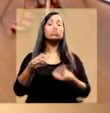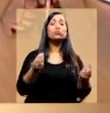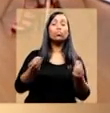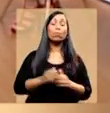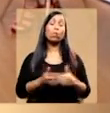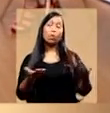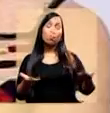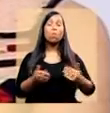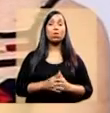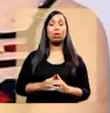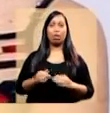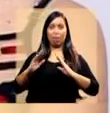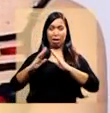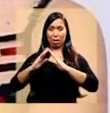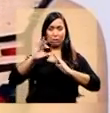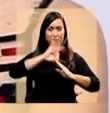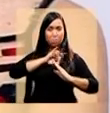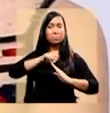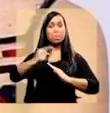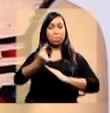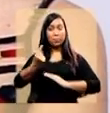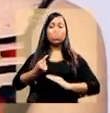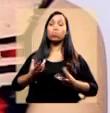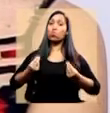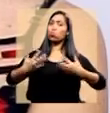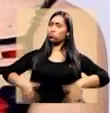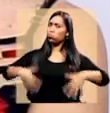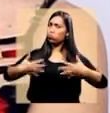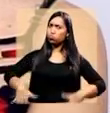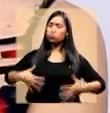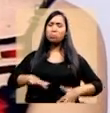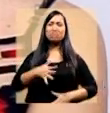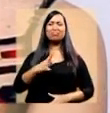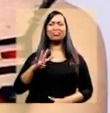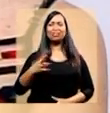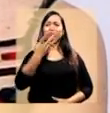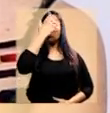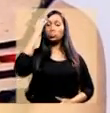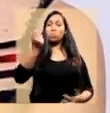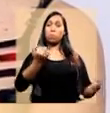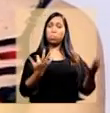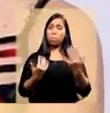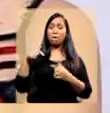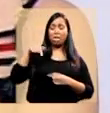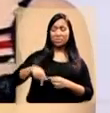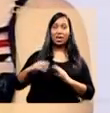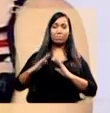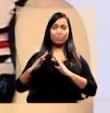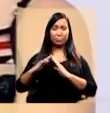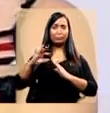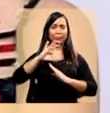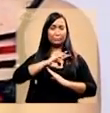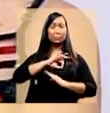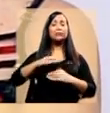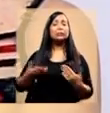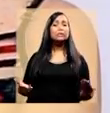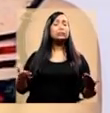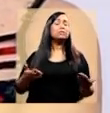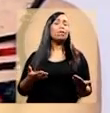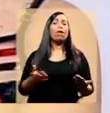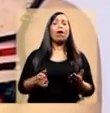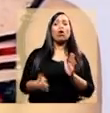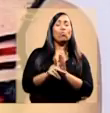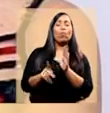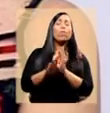violência? Olha, a procura pela DDM é muito grande. Nós registramos aí cerca de 4.000 pessoas que lá comparecem, não especificamente